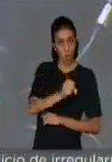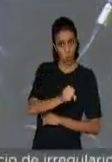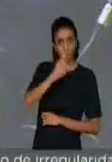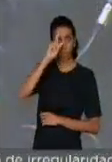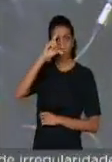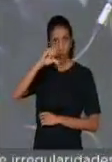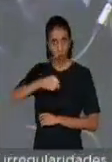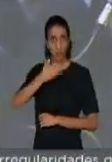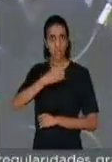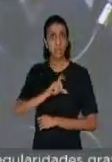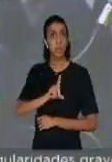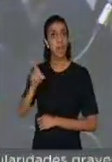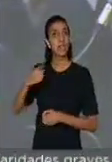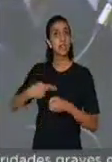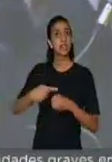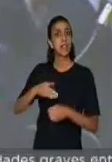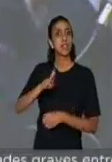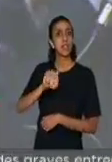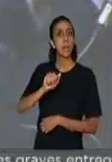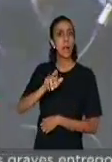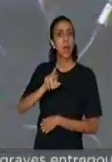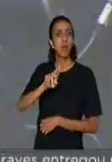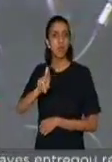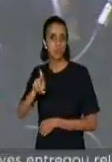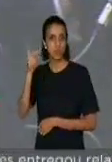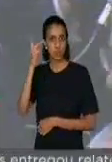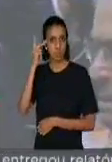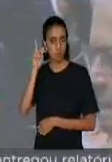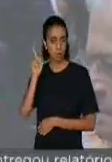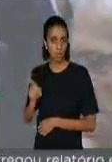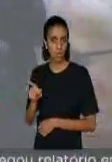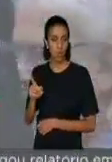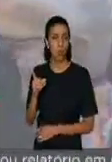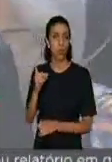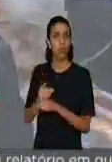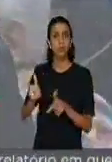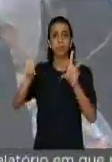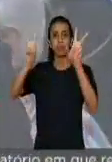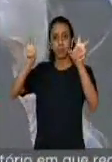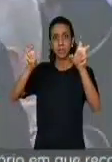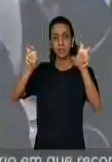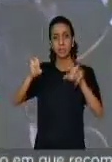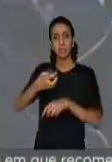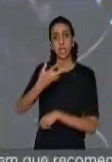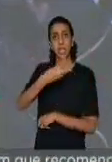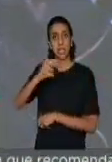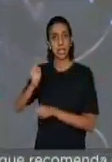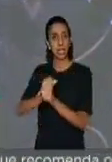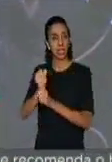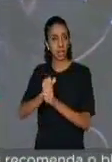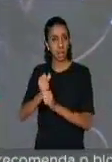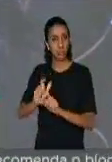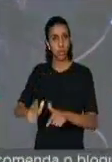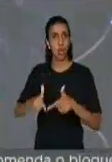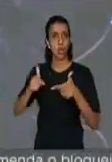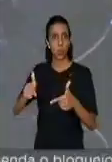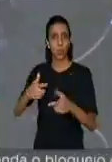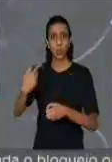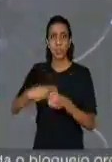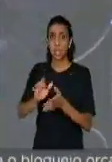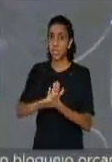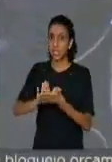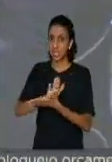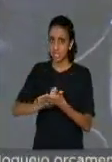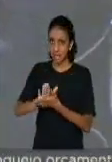dezembro foi realizado em Bauru o encontro de Bauru, 30 anos de luta por uma sociedade sem manicômios. Esse